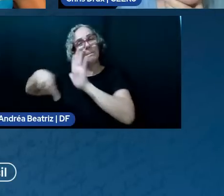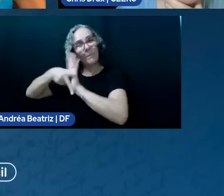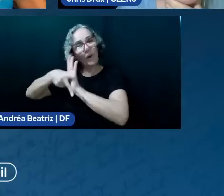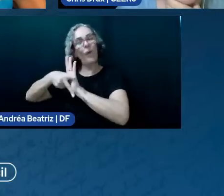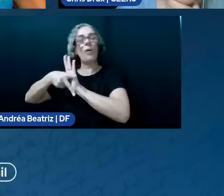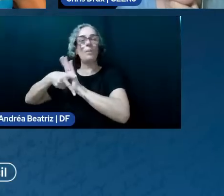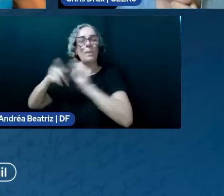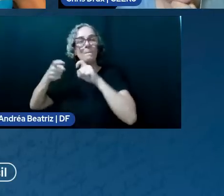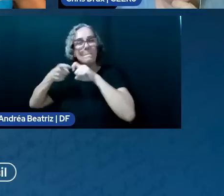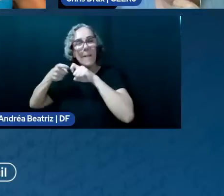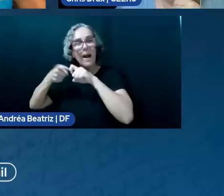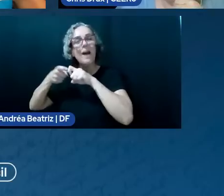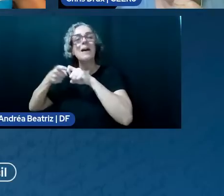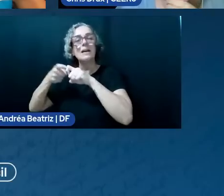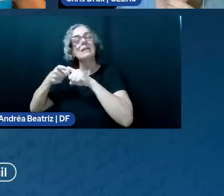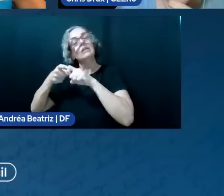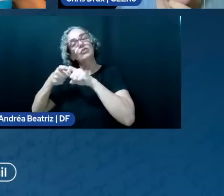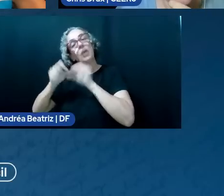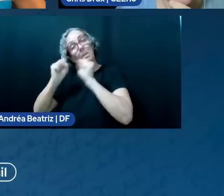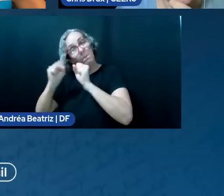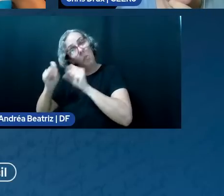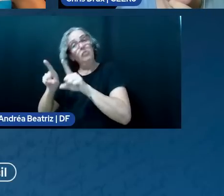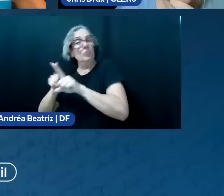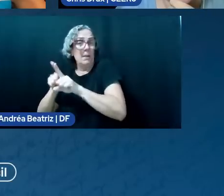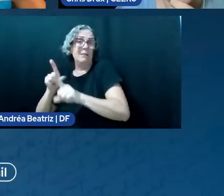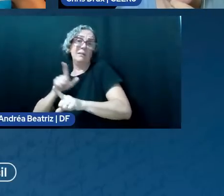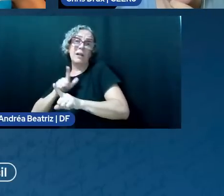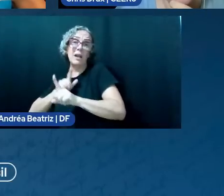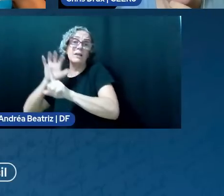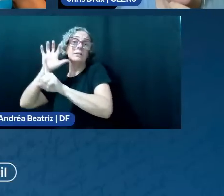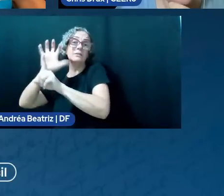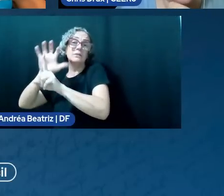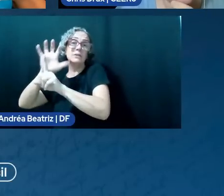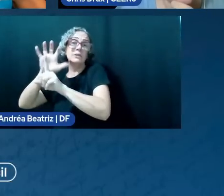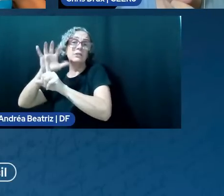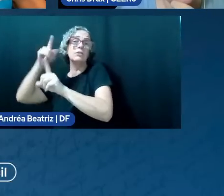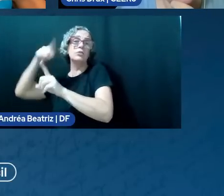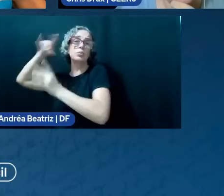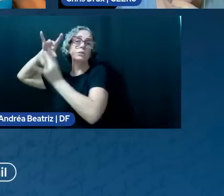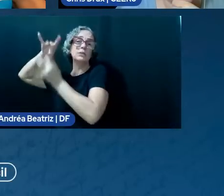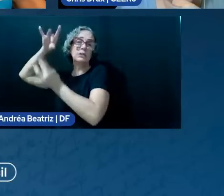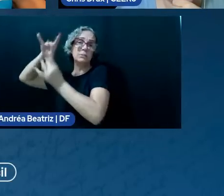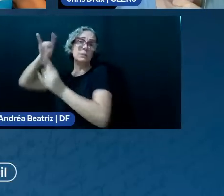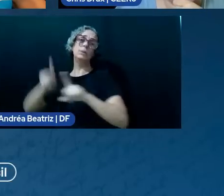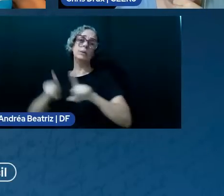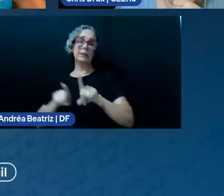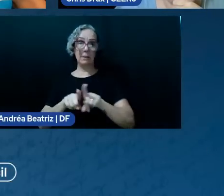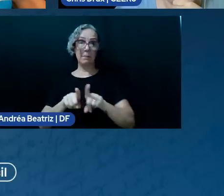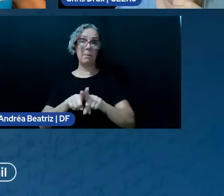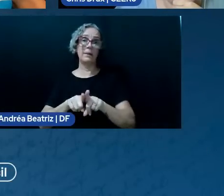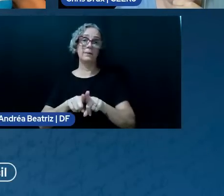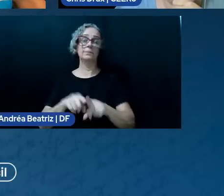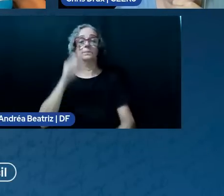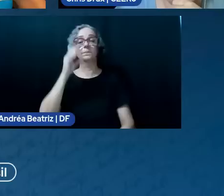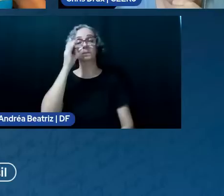pode haver uma interferência obsessiva, uma interferência espiritual também. Ok, excelente.